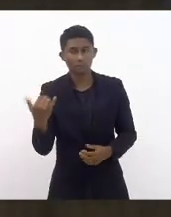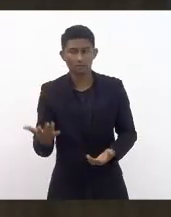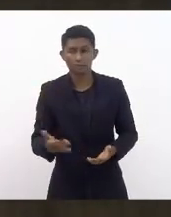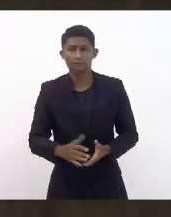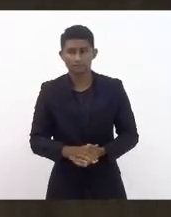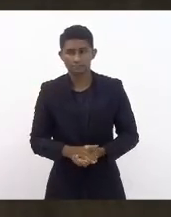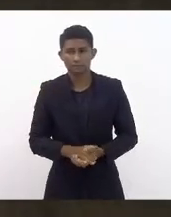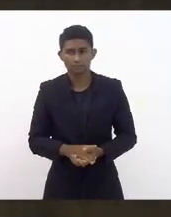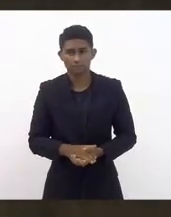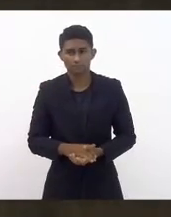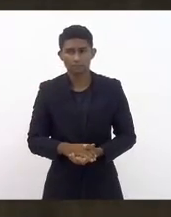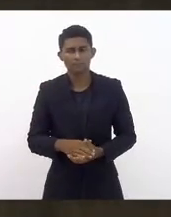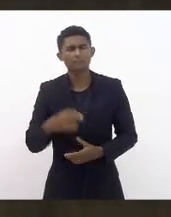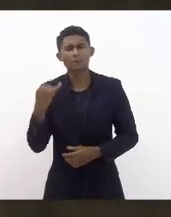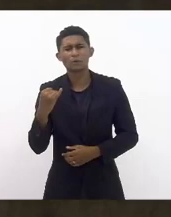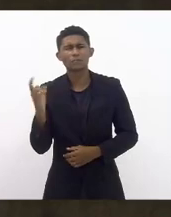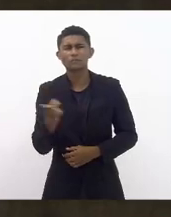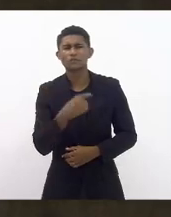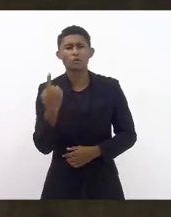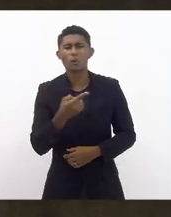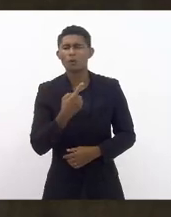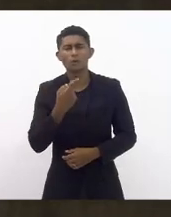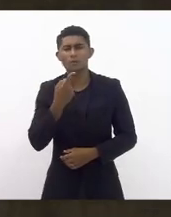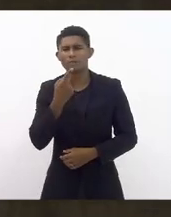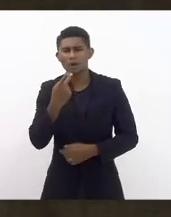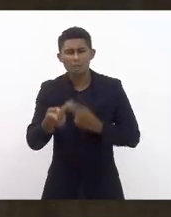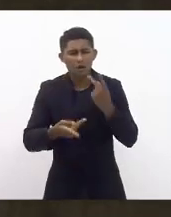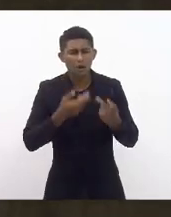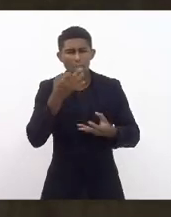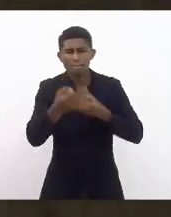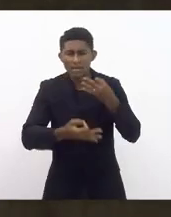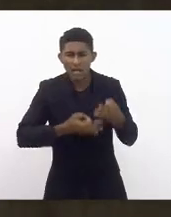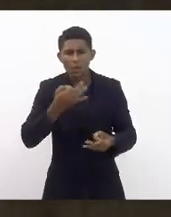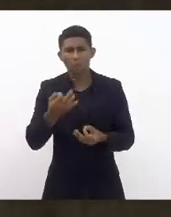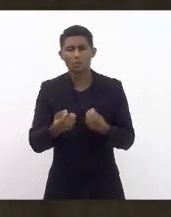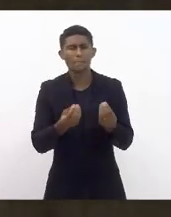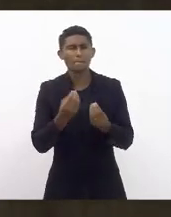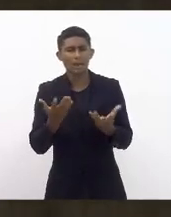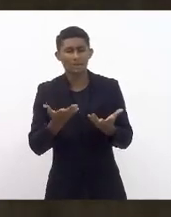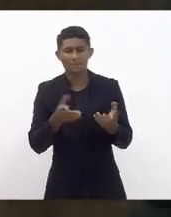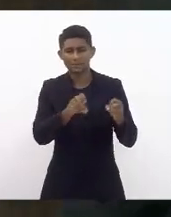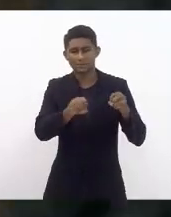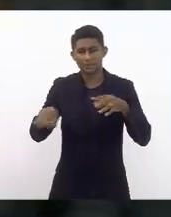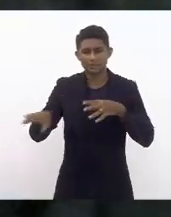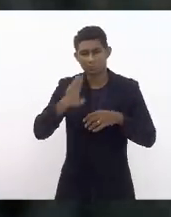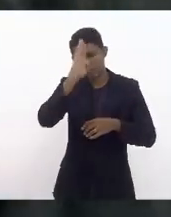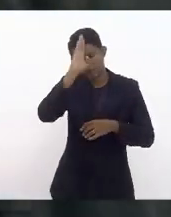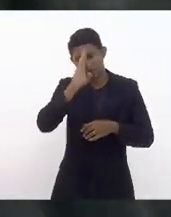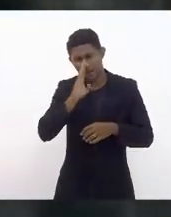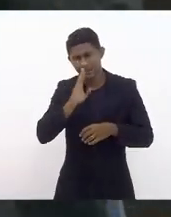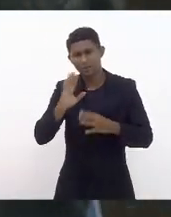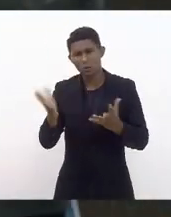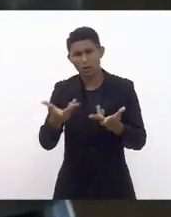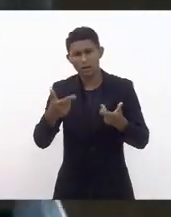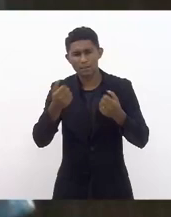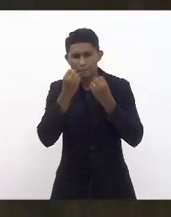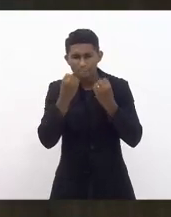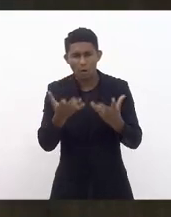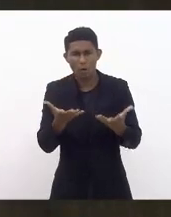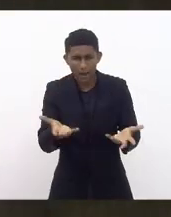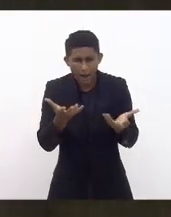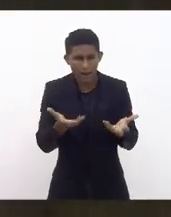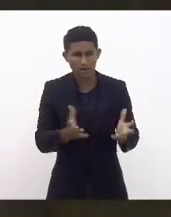posições que valorizem o ensino público gratuito e de qualidade do nosso Estado. Pensando no